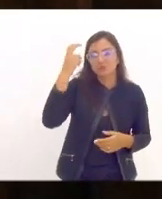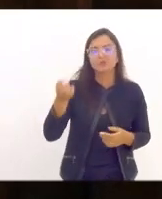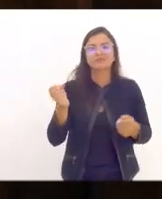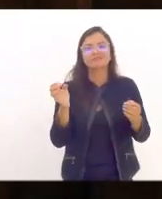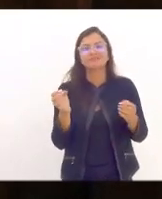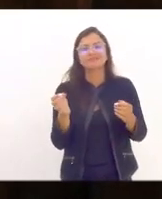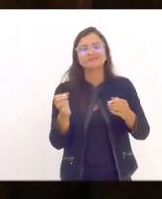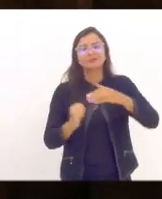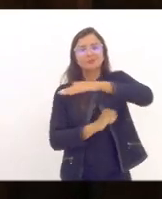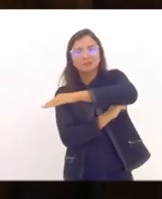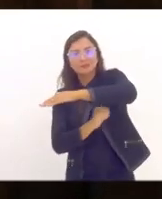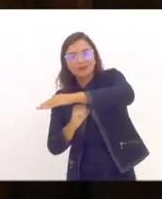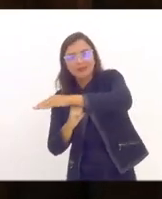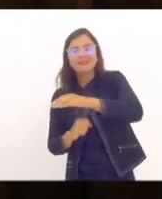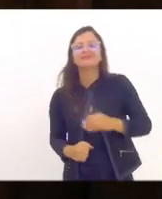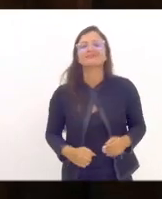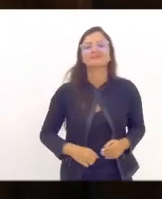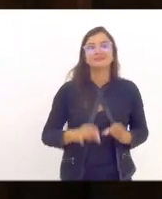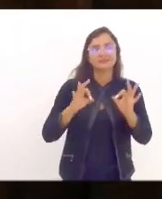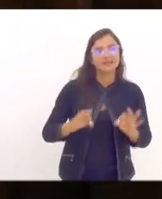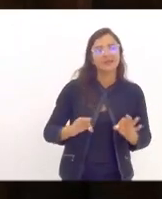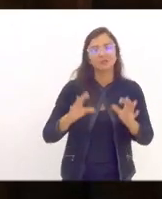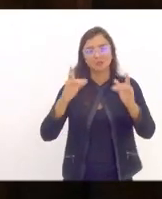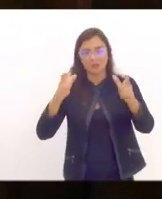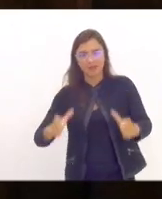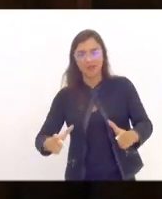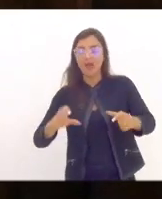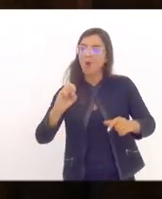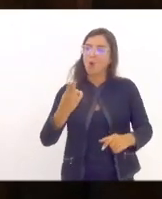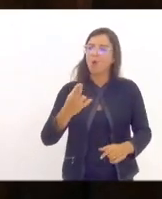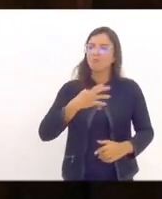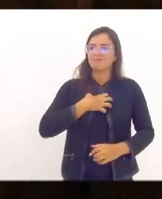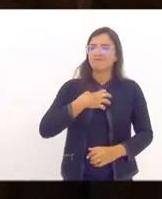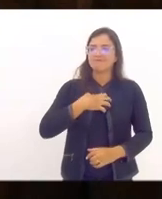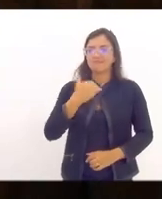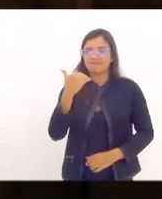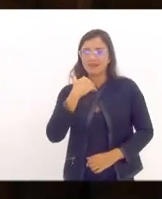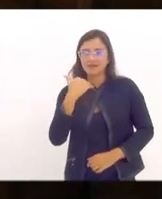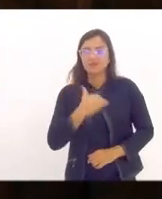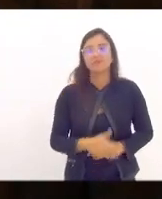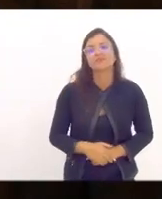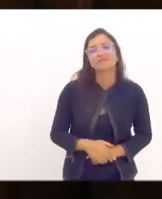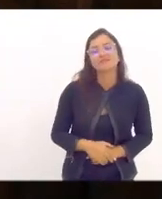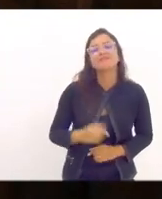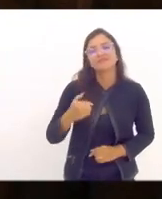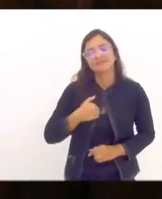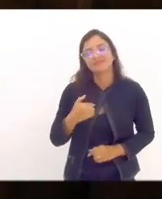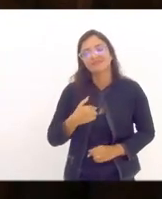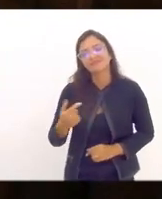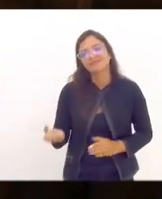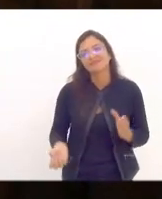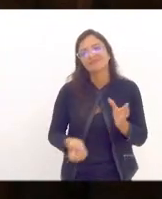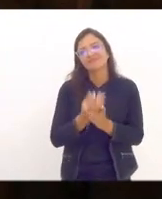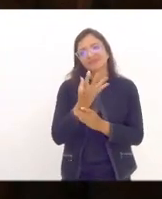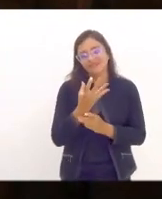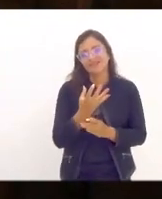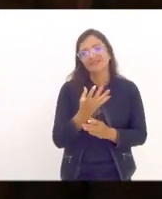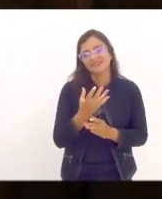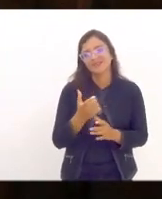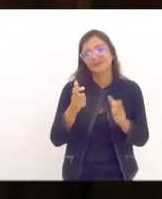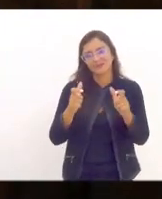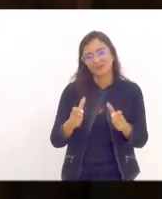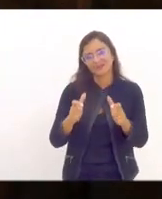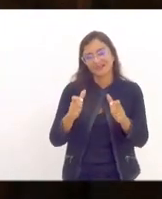e imateriais como todos sabem sou idealizador e diretor dessa Usina criativa e